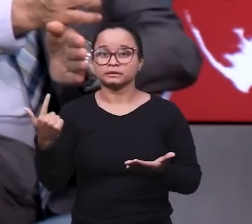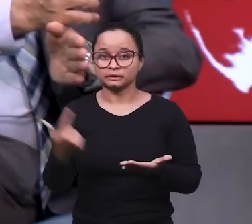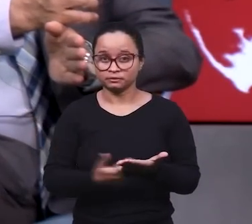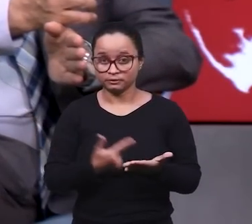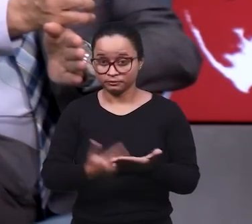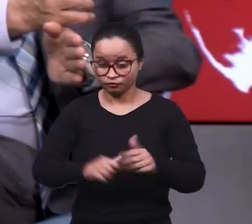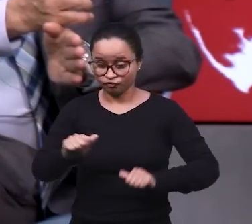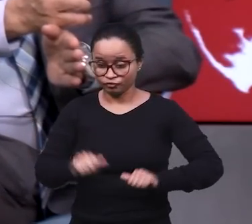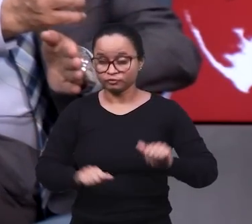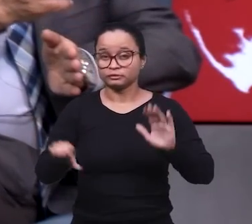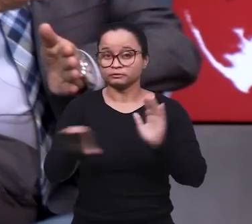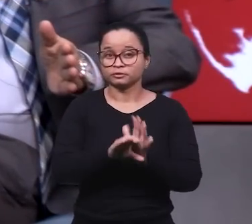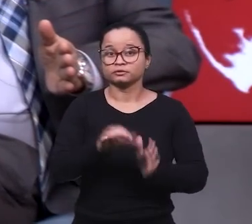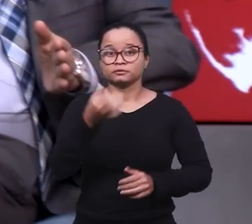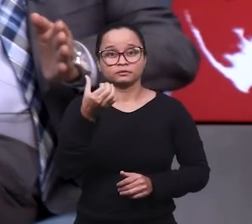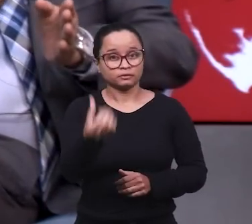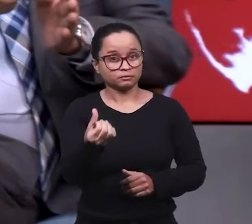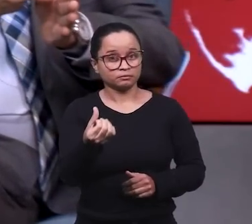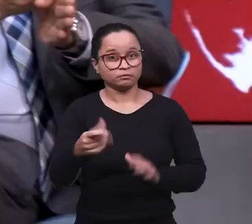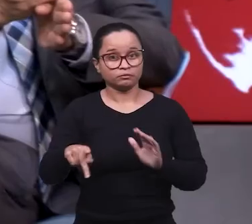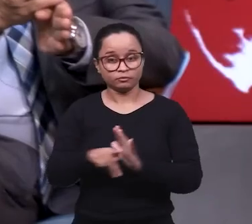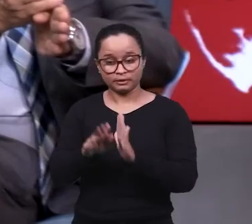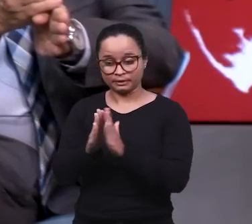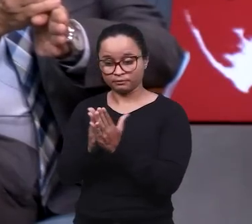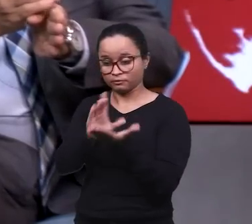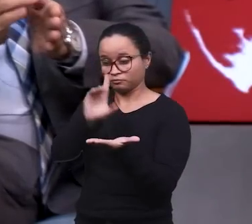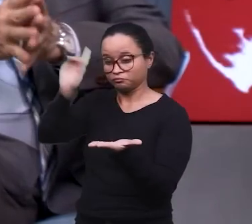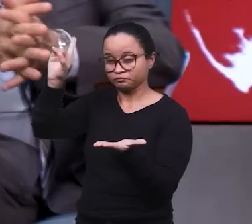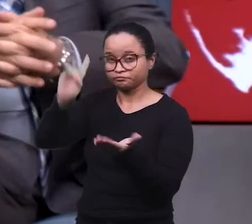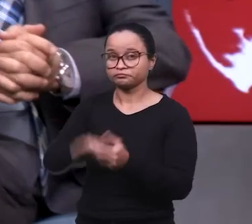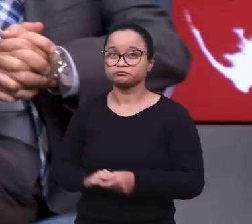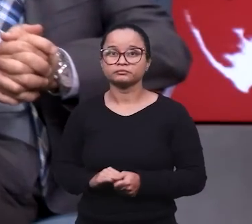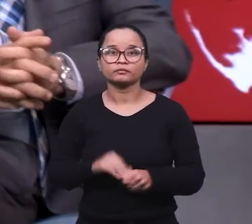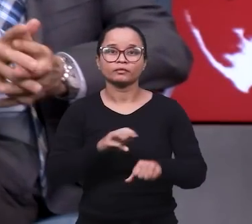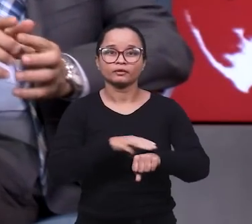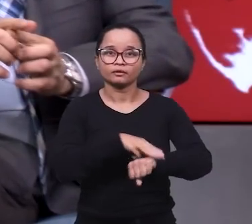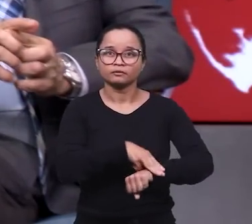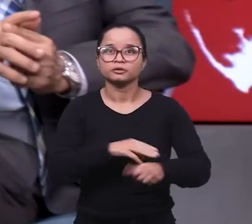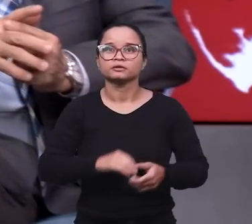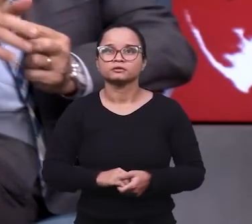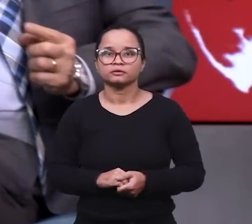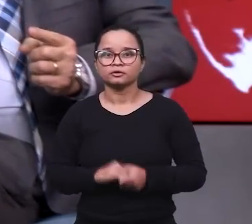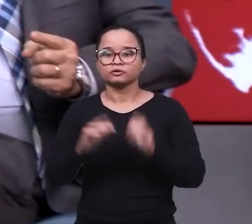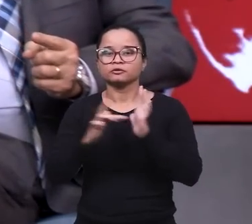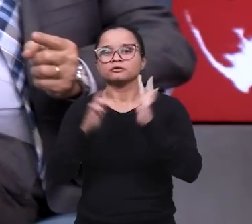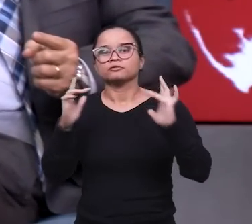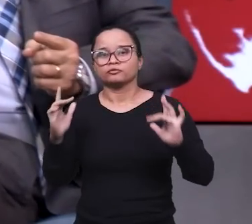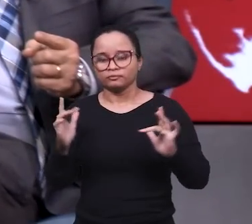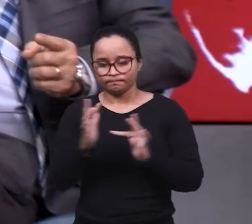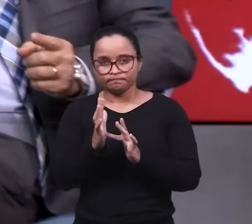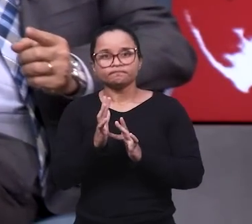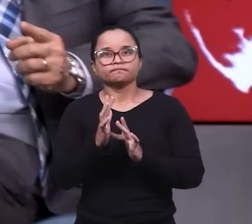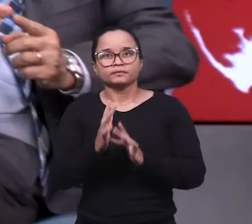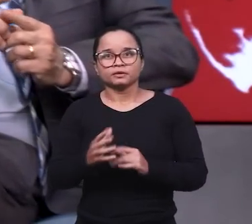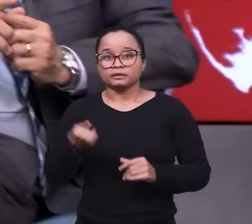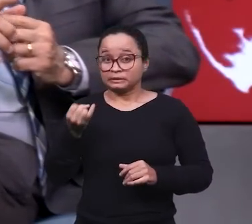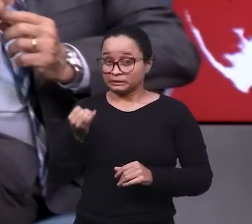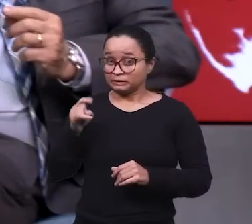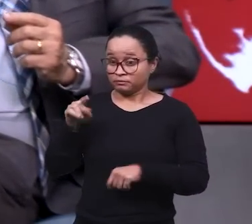de Atos, no capítulo 6, ministério da palavra, ele é o ministério de Jesus. Se ele